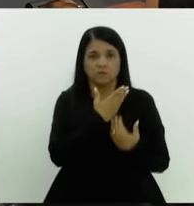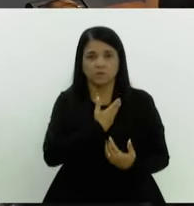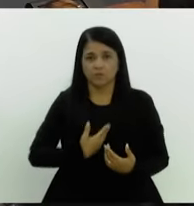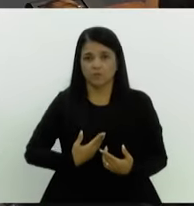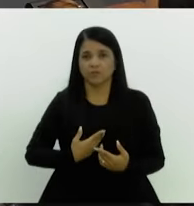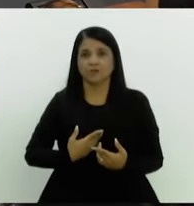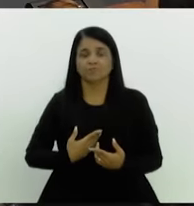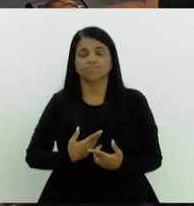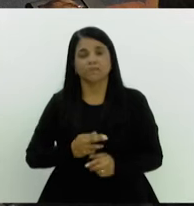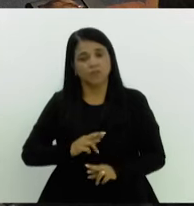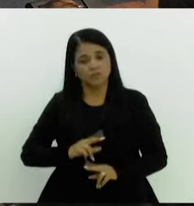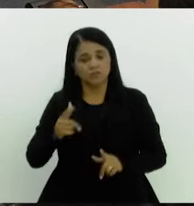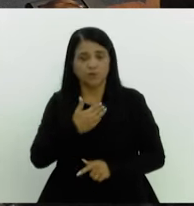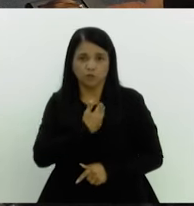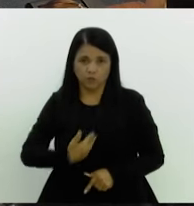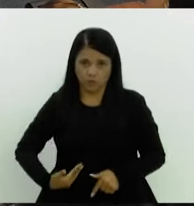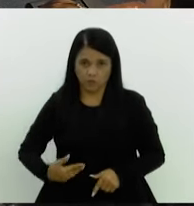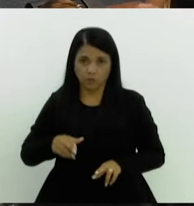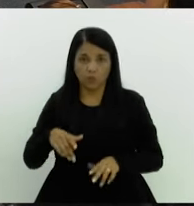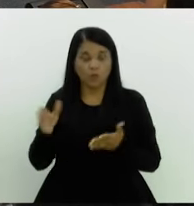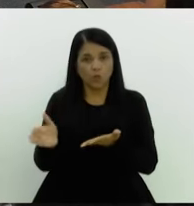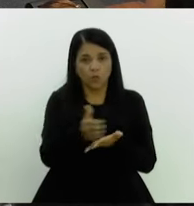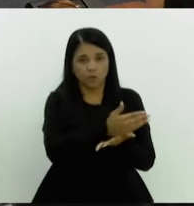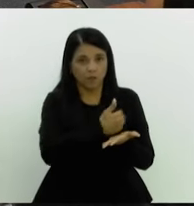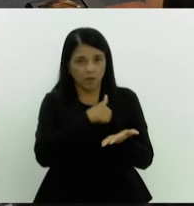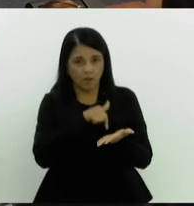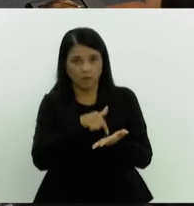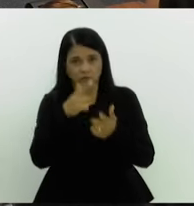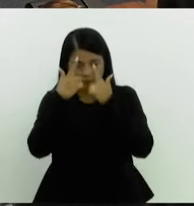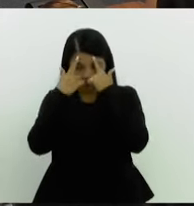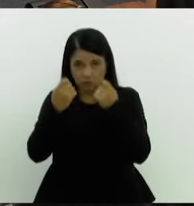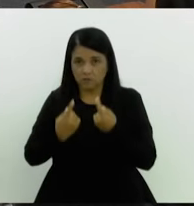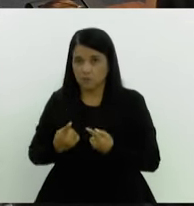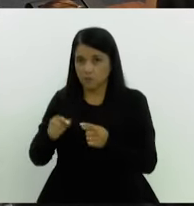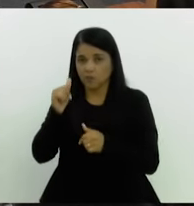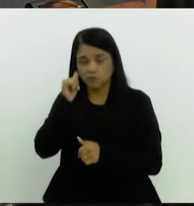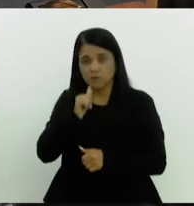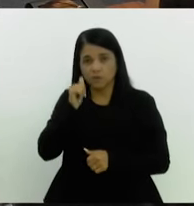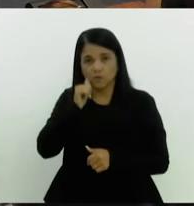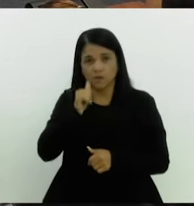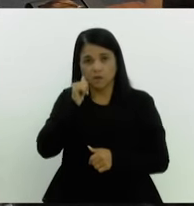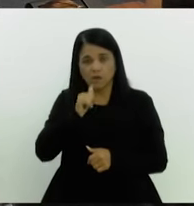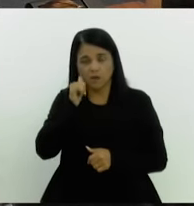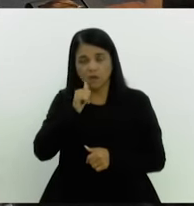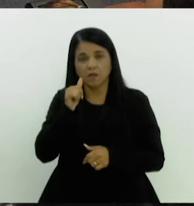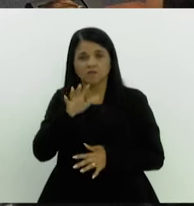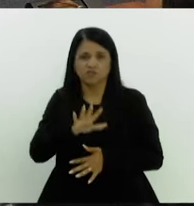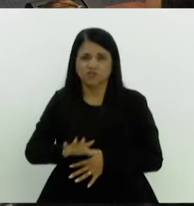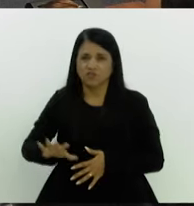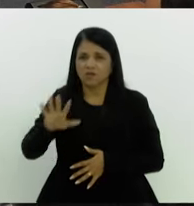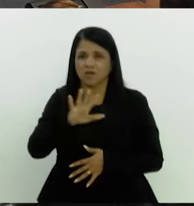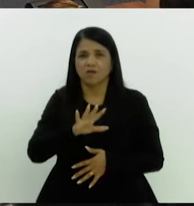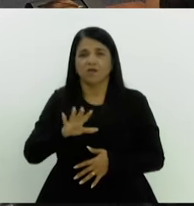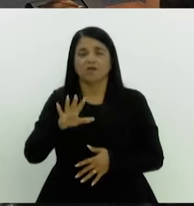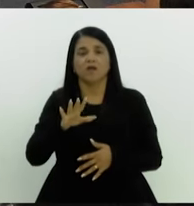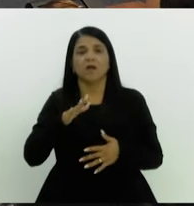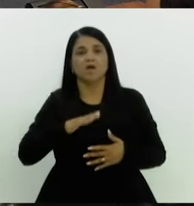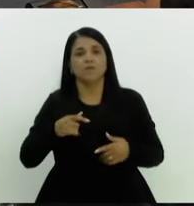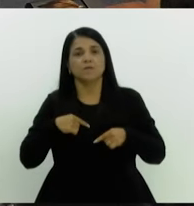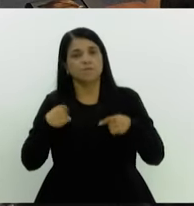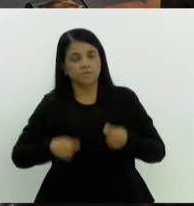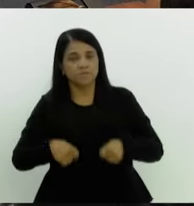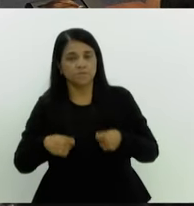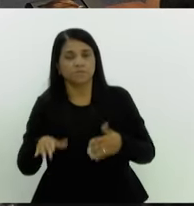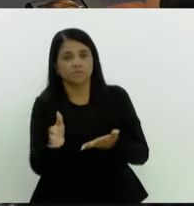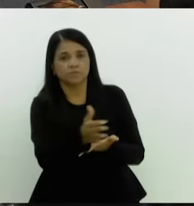governamental com os dados da violência eh contra a mulher com os dados da violência em geral a gente precisa desses dados